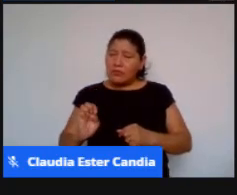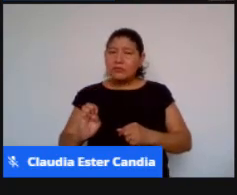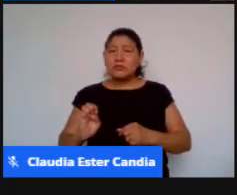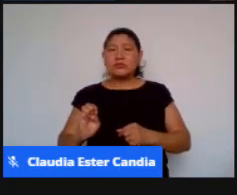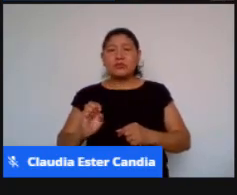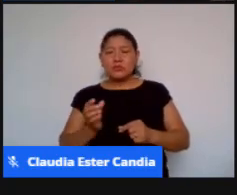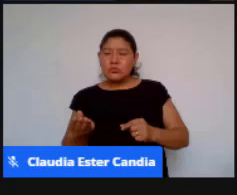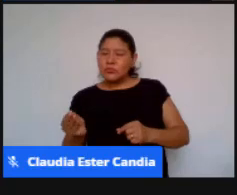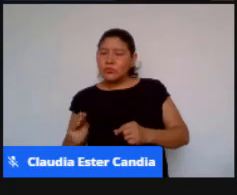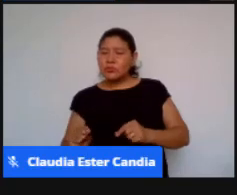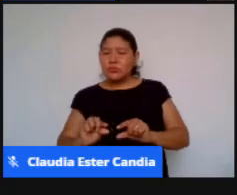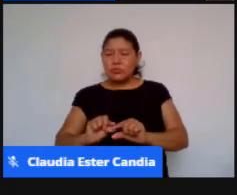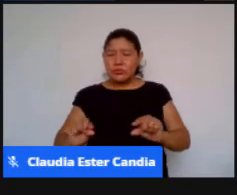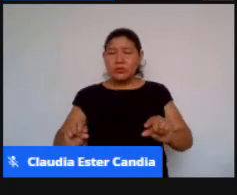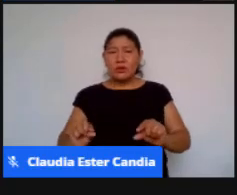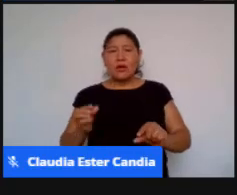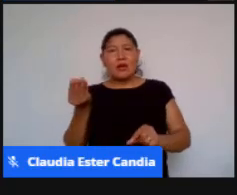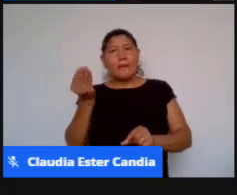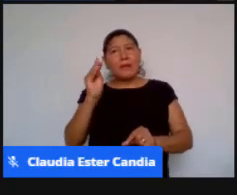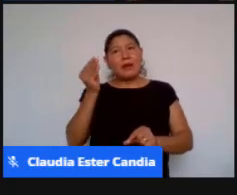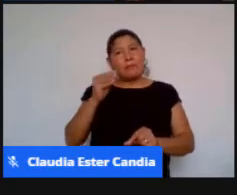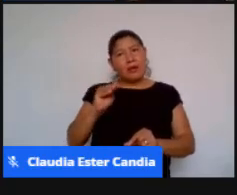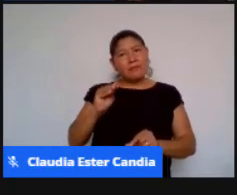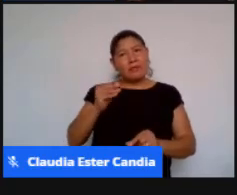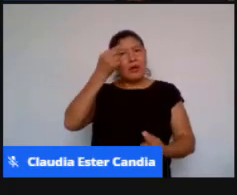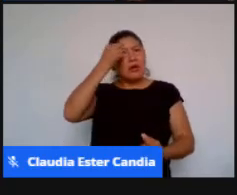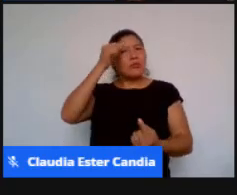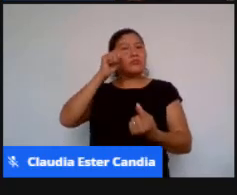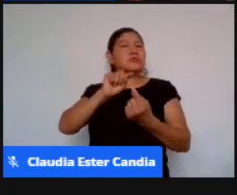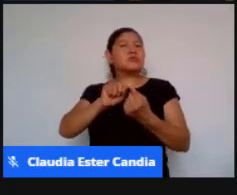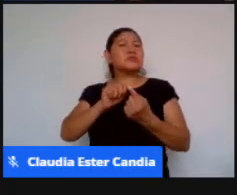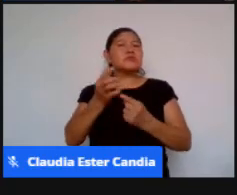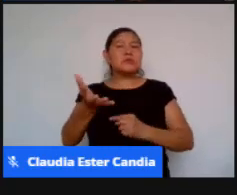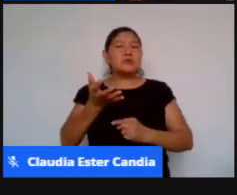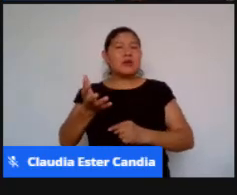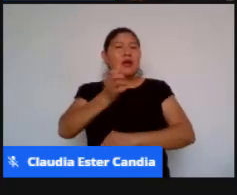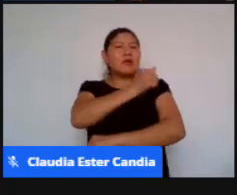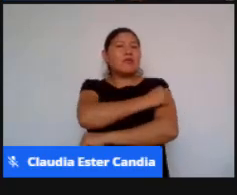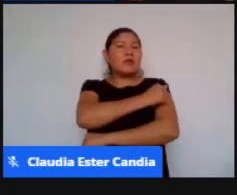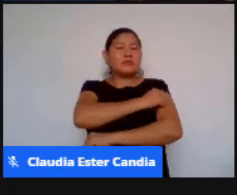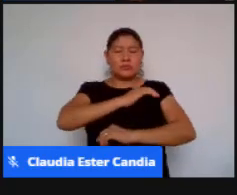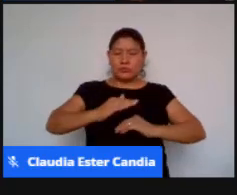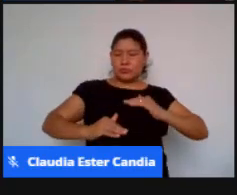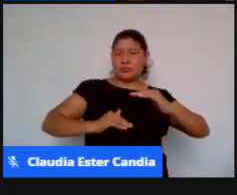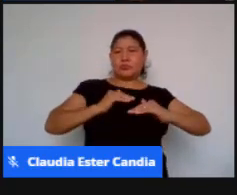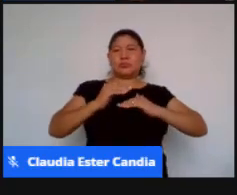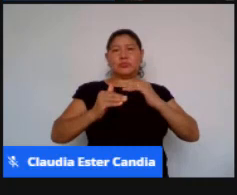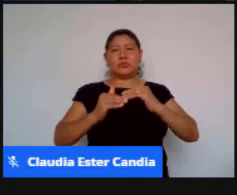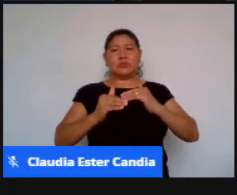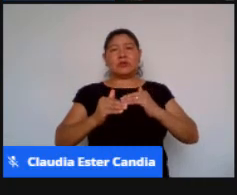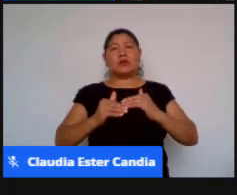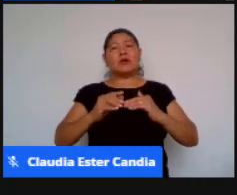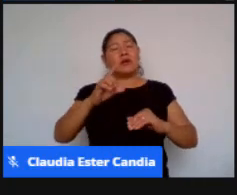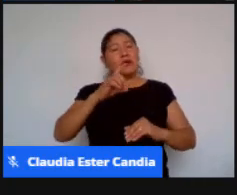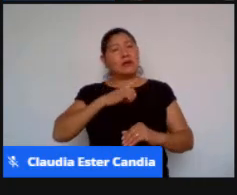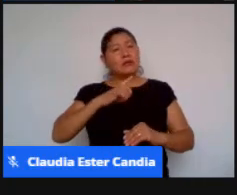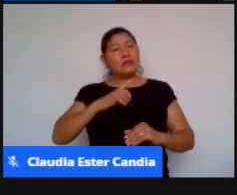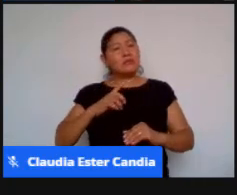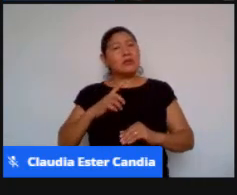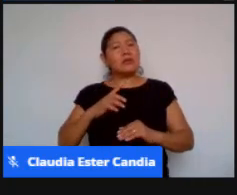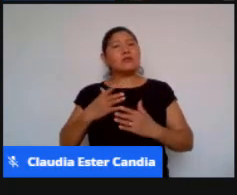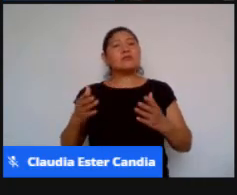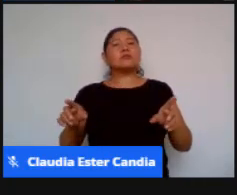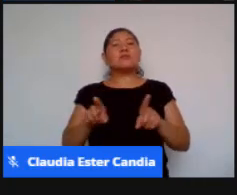vem as 4 opções, então, que eu tenho os distratores, eu tenho, né, o descritor, que é aquele que é